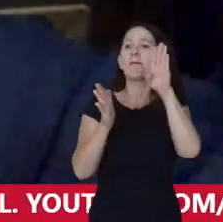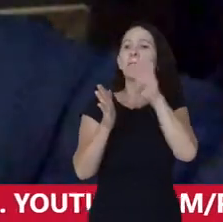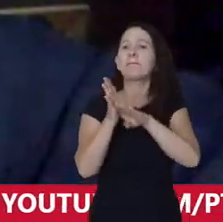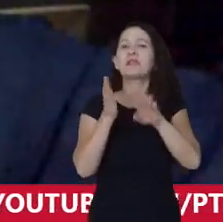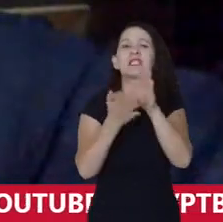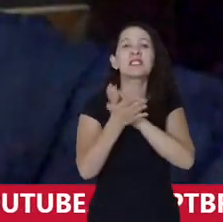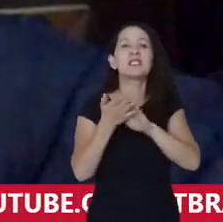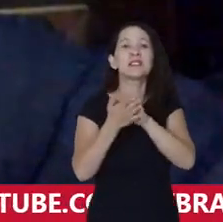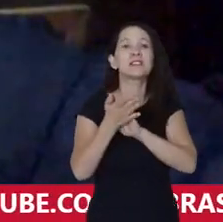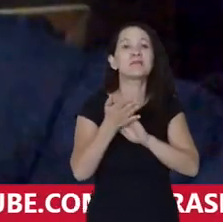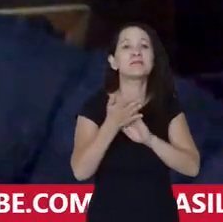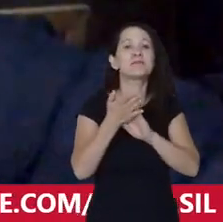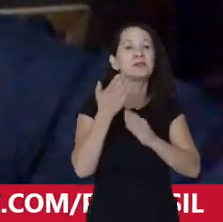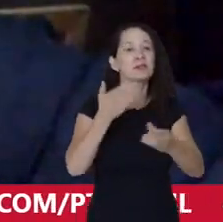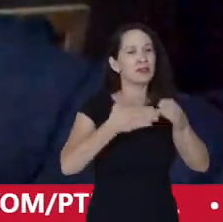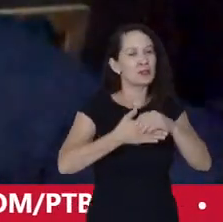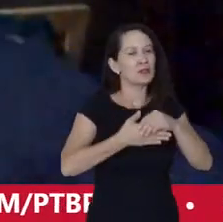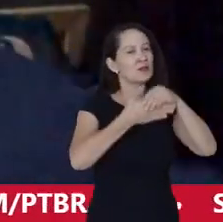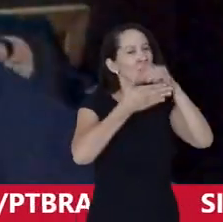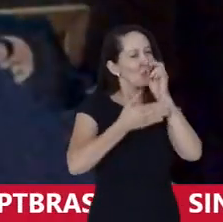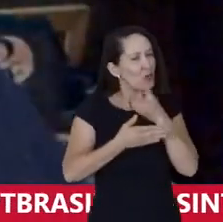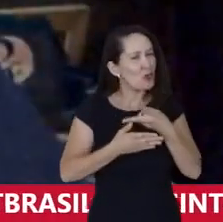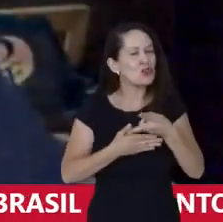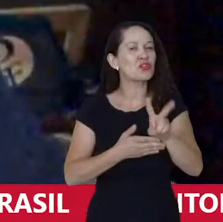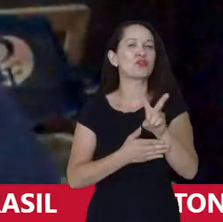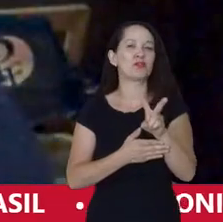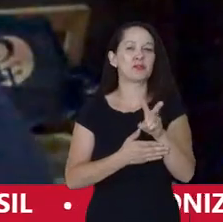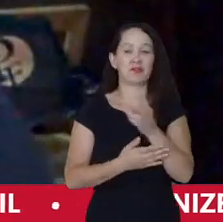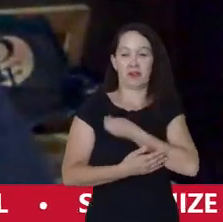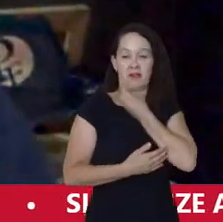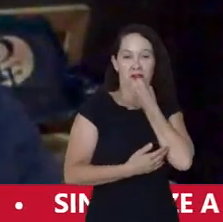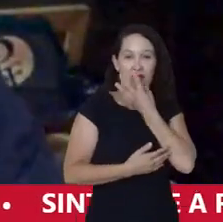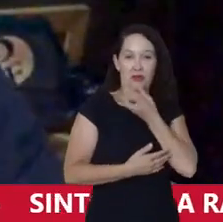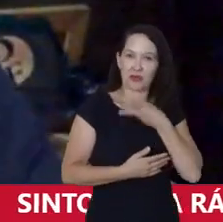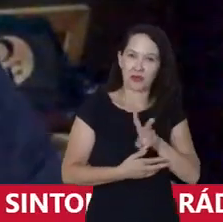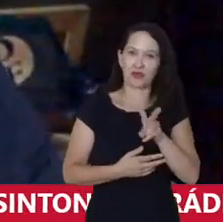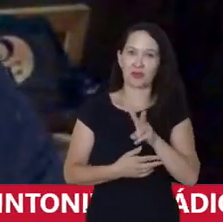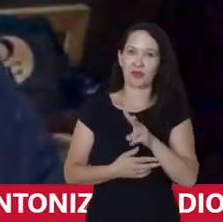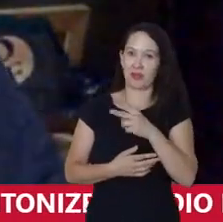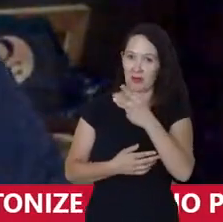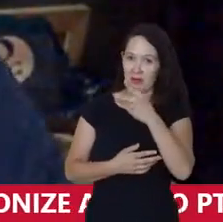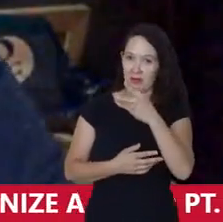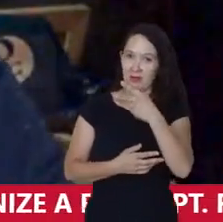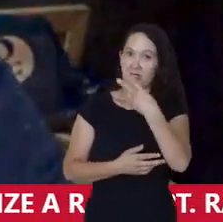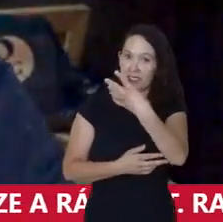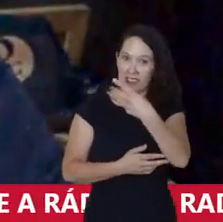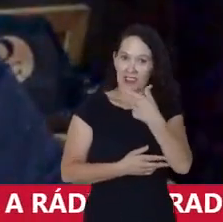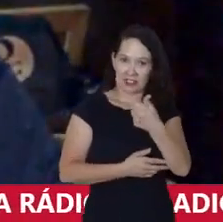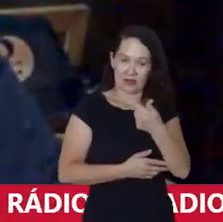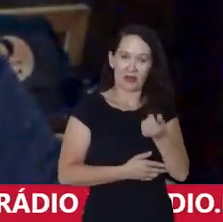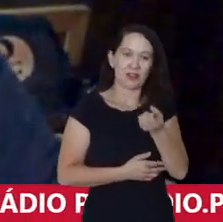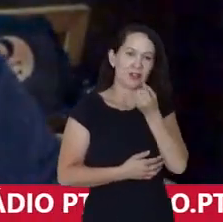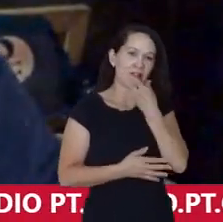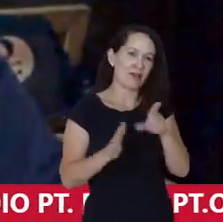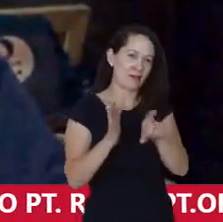os privilégios serão mantidos. Né, a PEC 32... essa dita